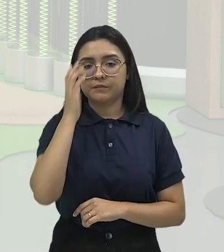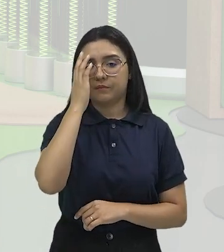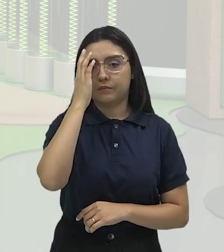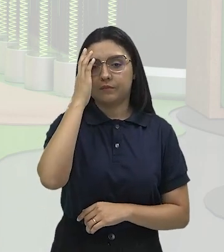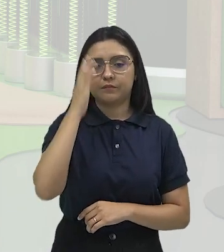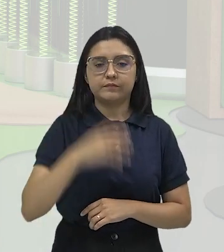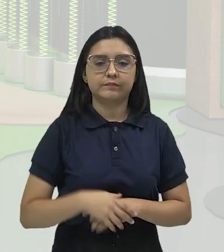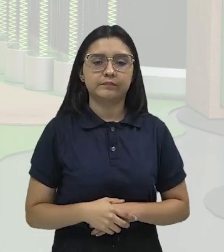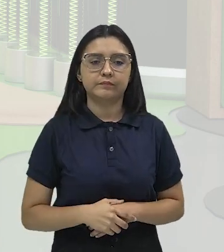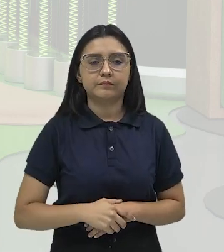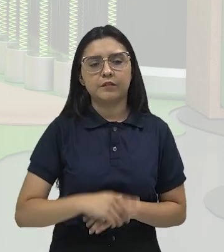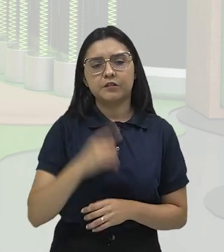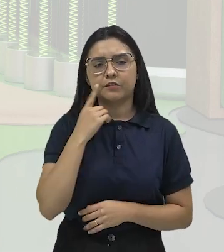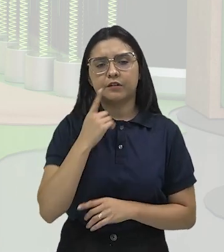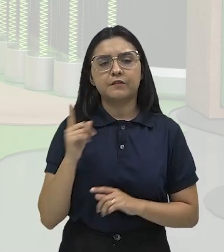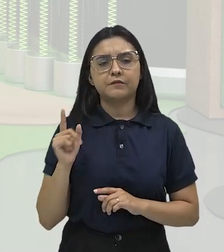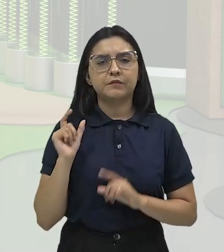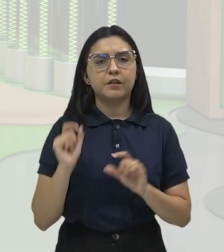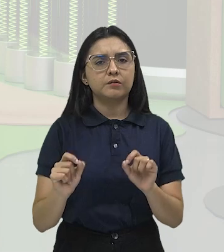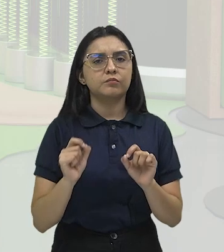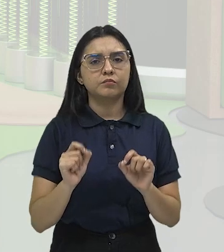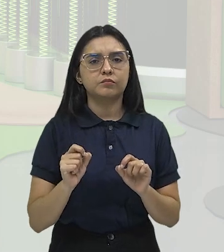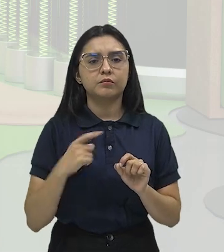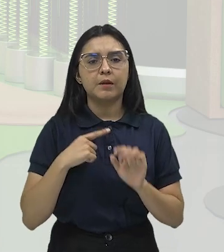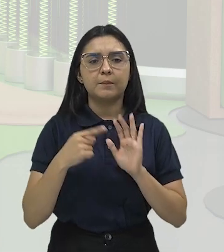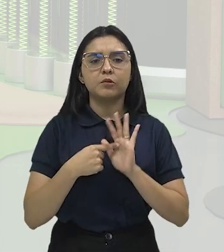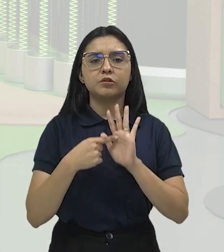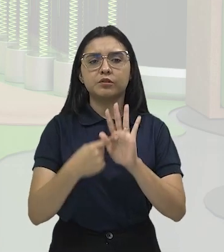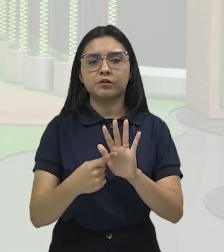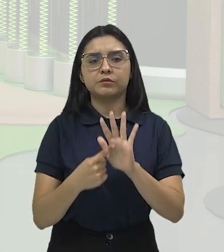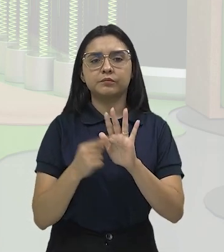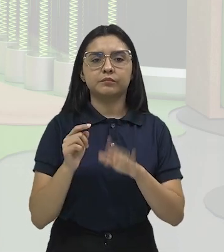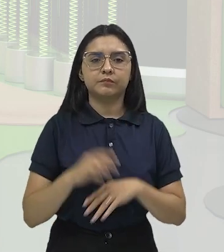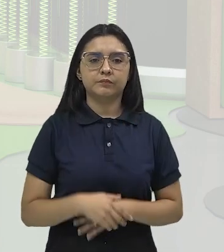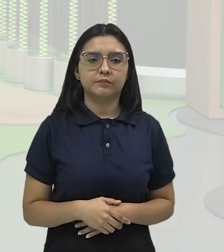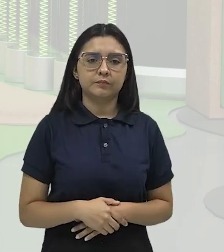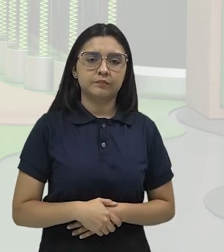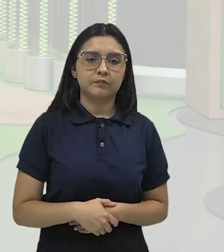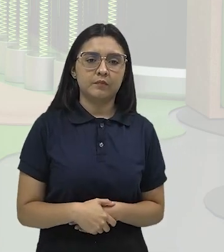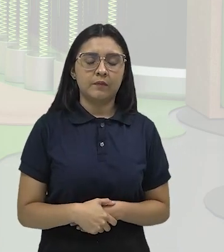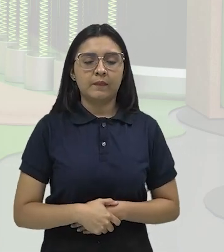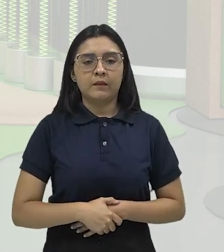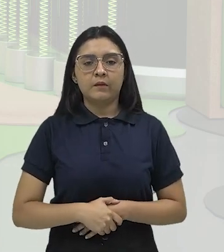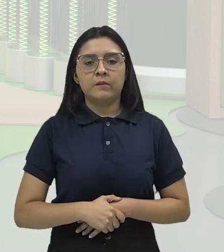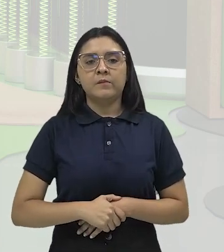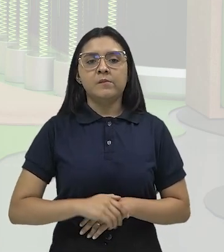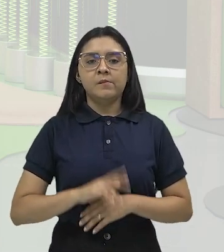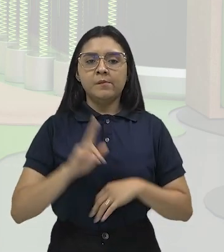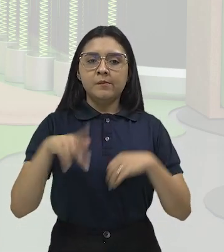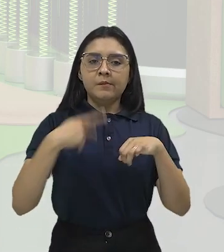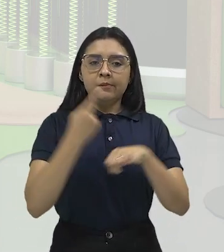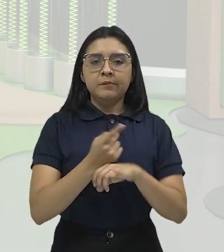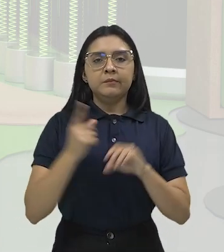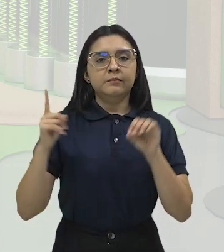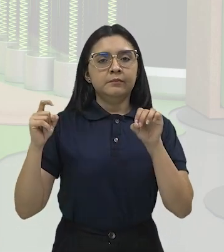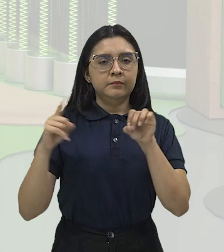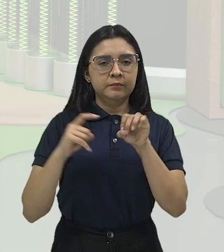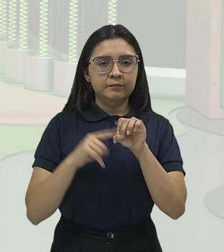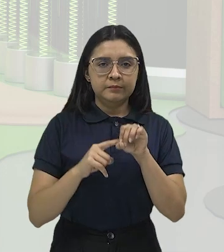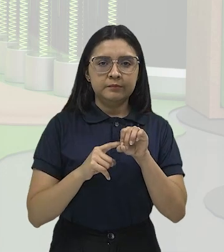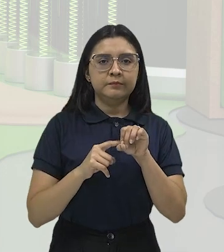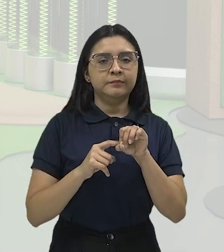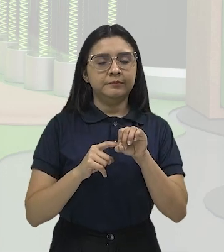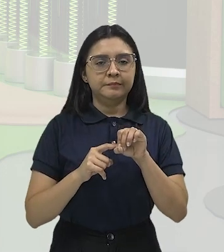geral, né? O que a gente está observando aqui no nosso esquema, tá? Que após a fecundação, né?